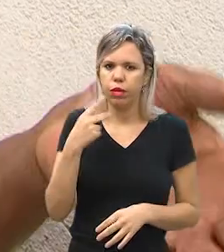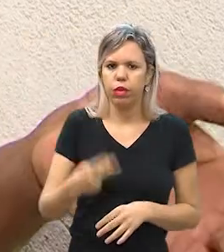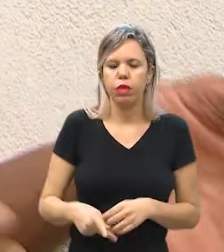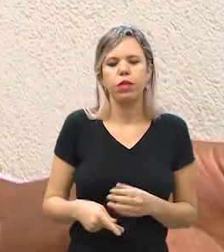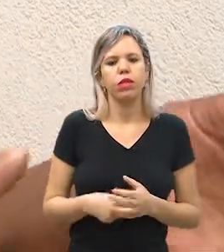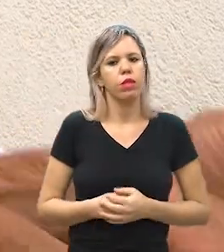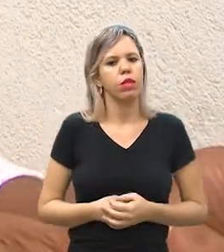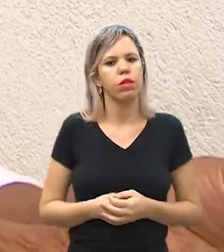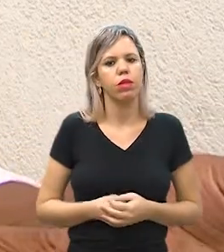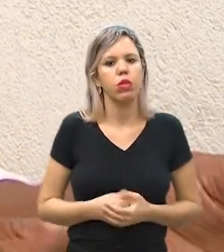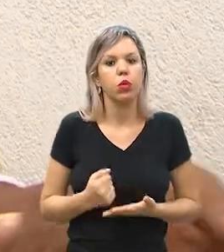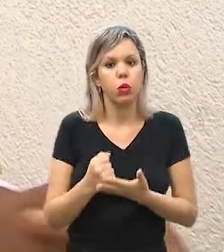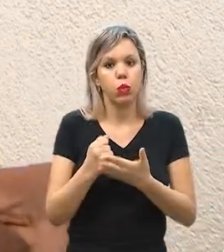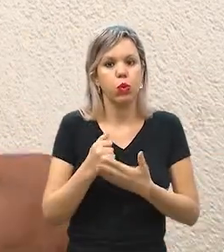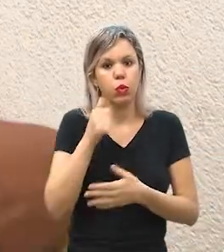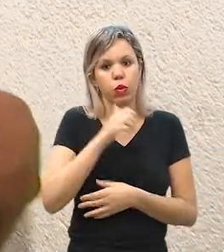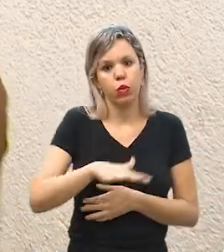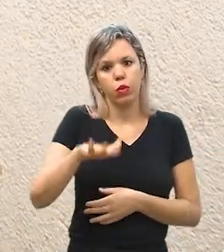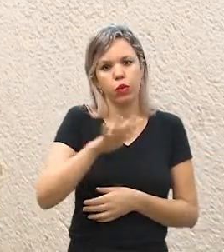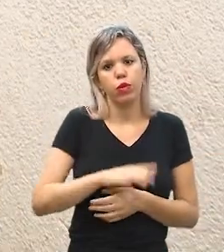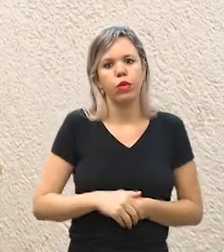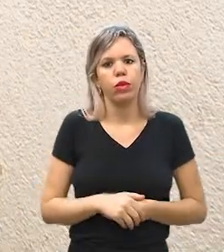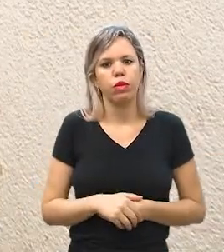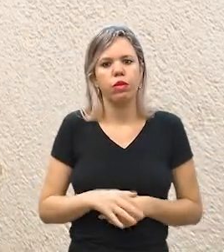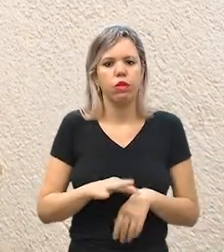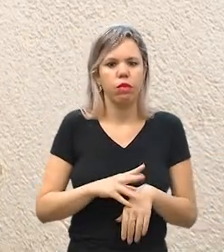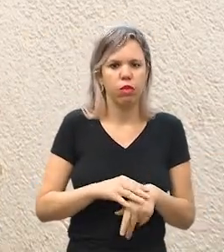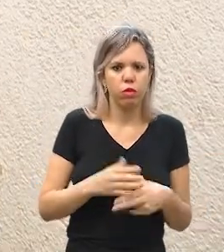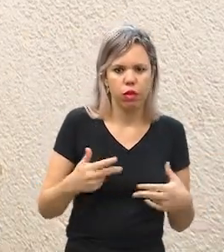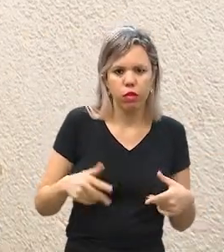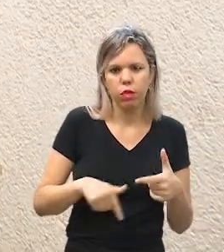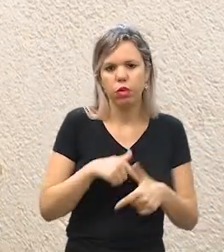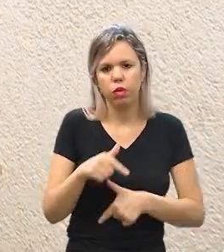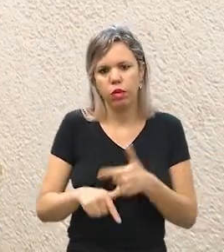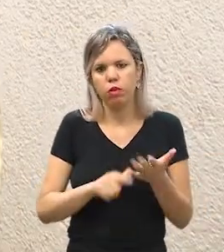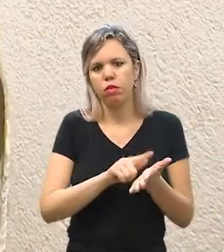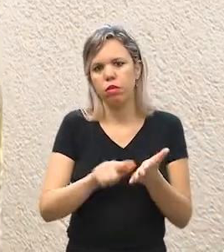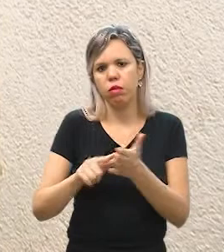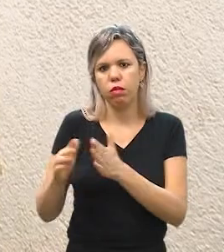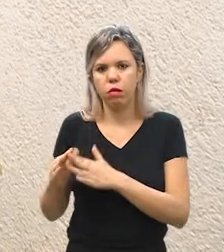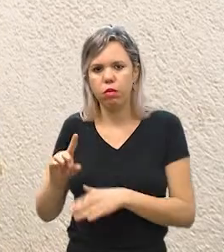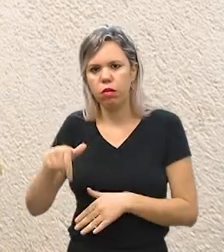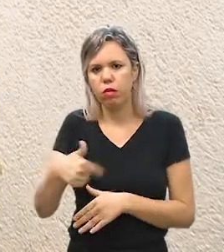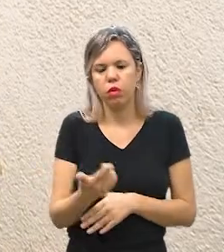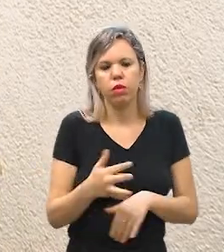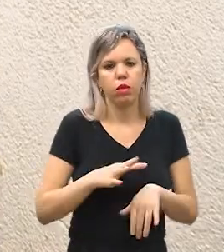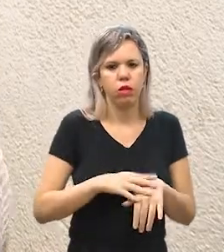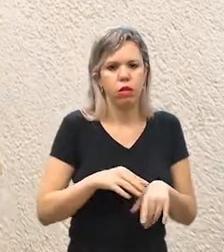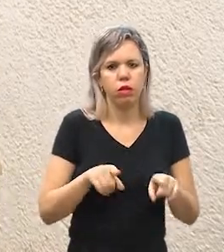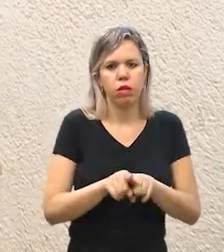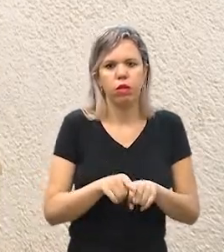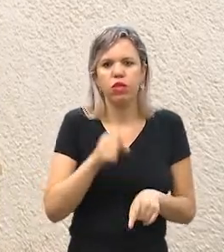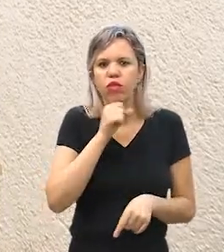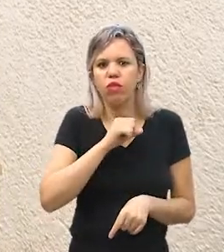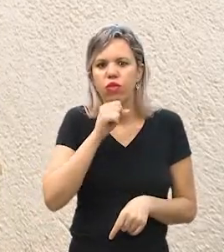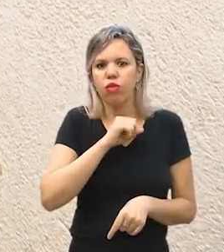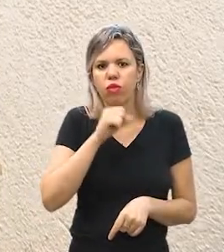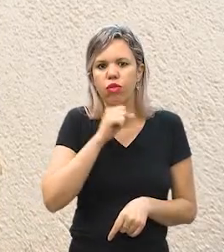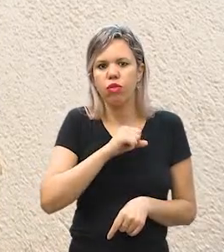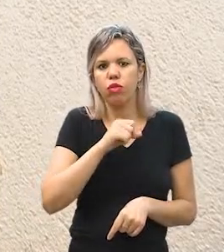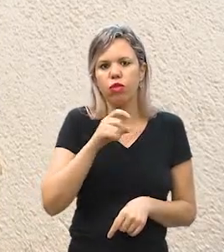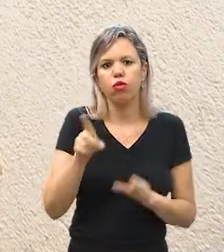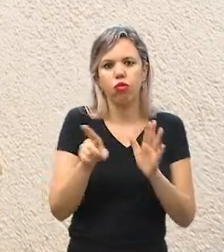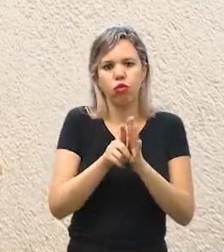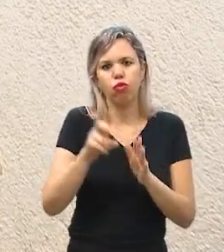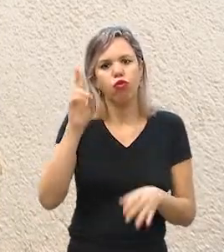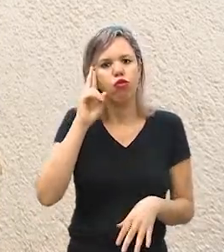começa primeiro a socorrer essas mulheres, né, que adoeciam, que eram trabalhadoras domésticas, e quando ela adoecia, estava idosa, o patrão botava elas